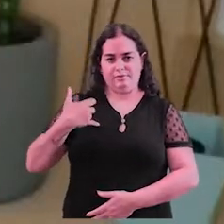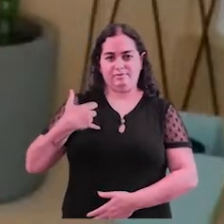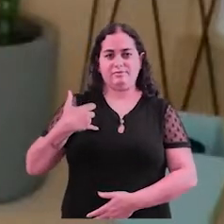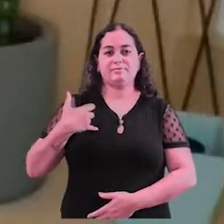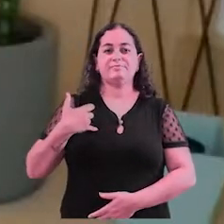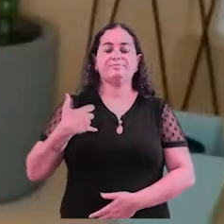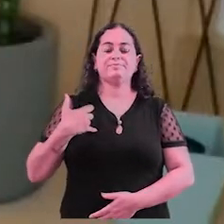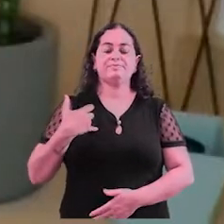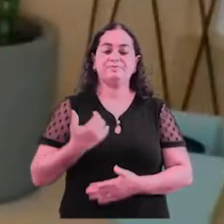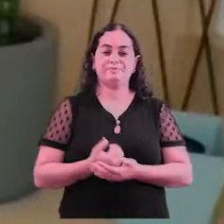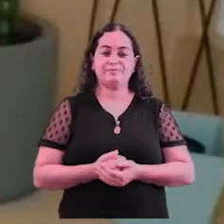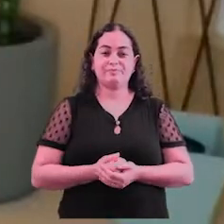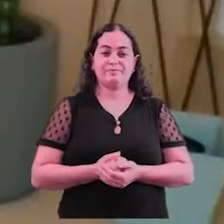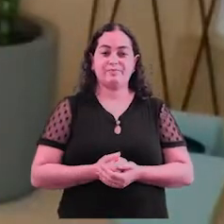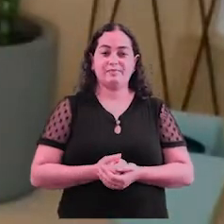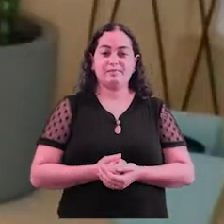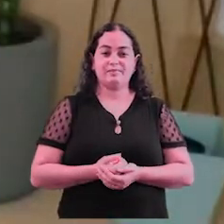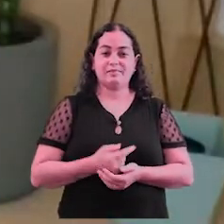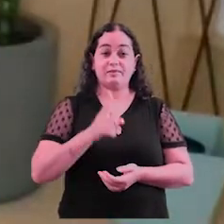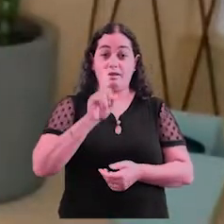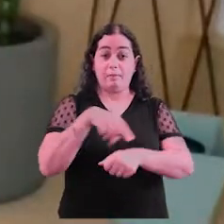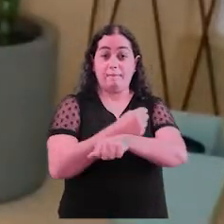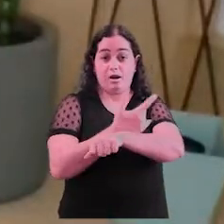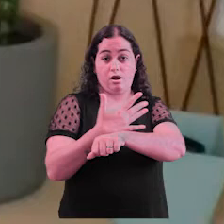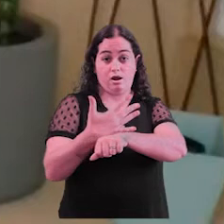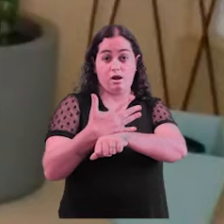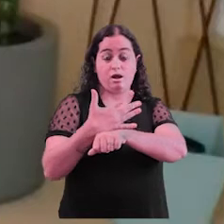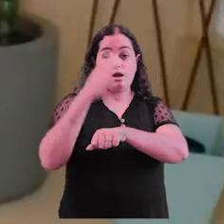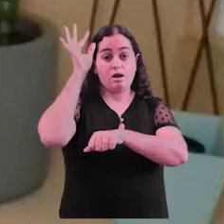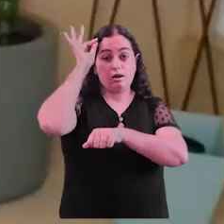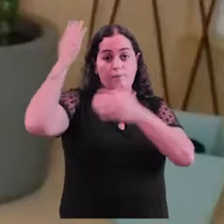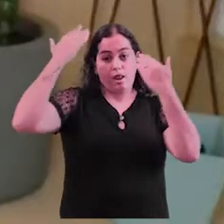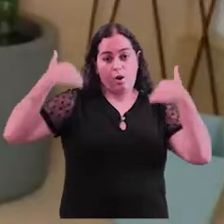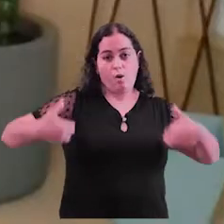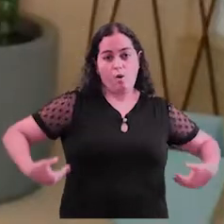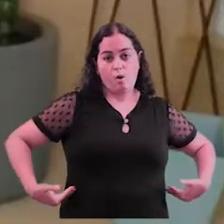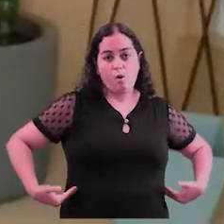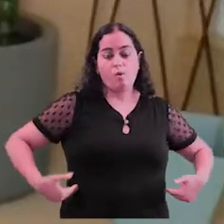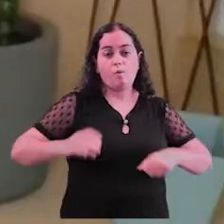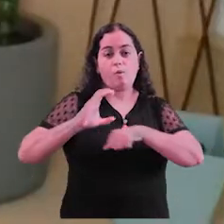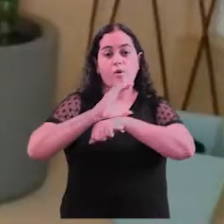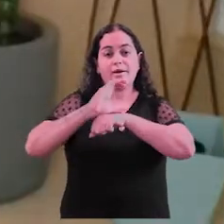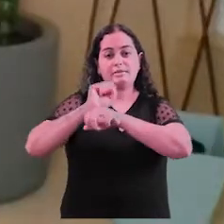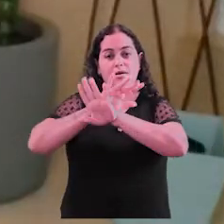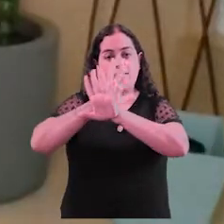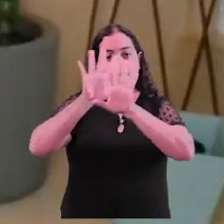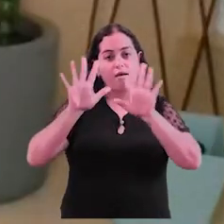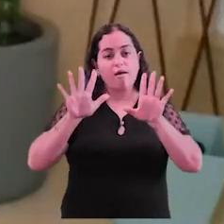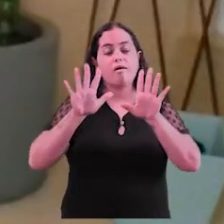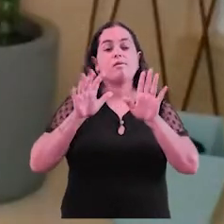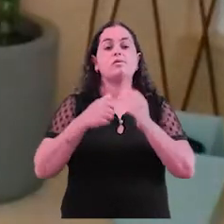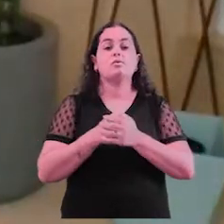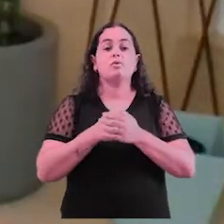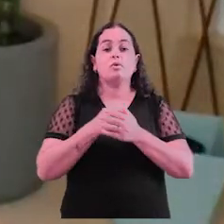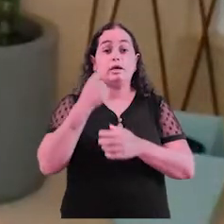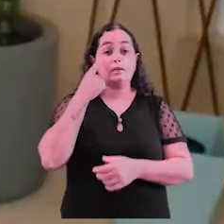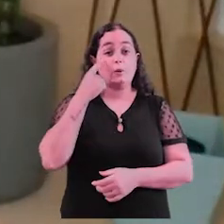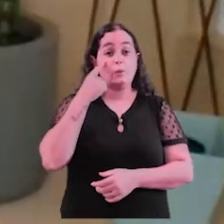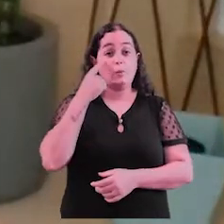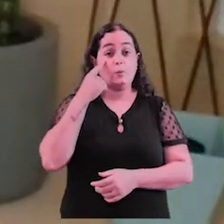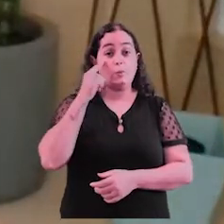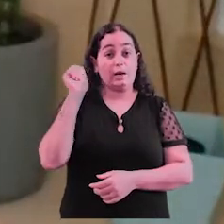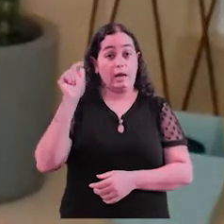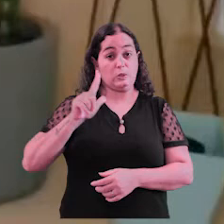recém-completados, inclusive, de uma mulher branca, de cabelos longos, castanhos claros, e também tenho